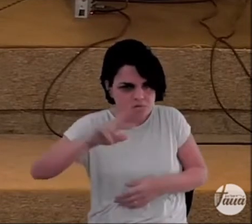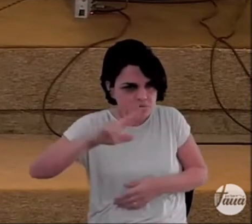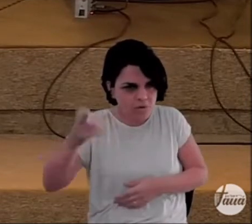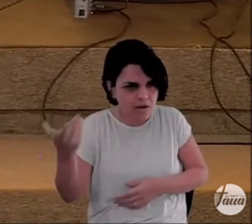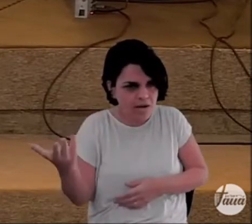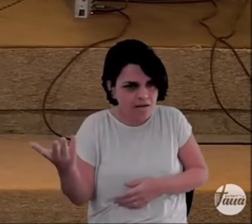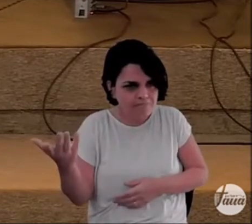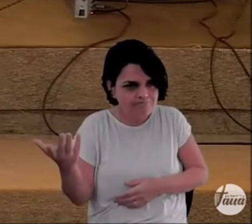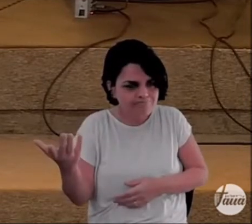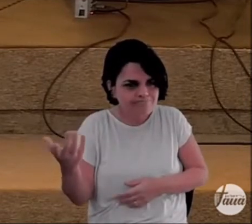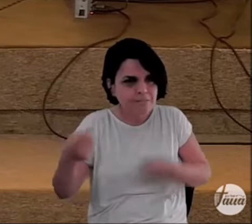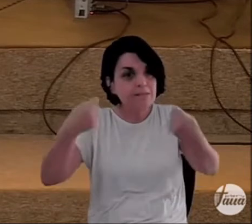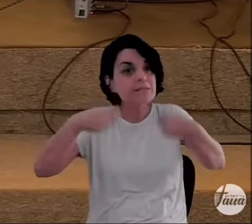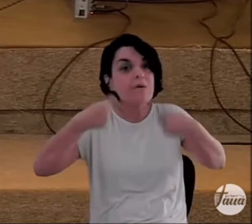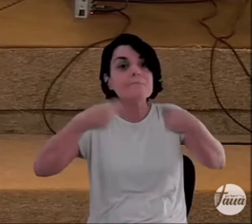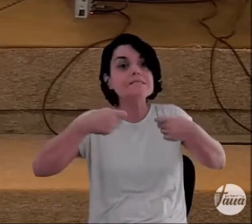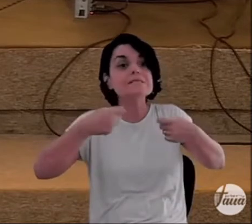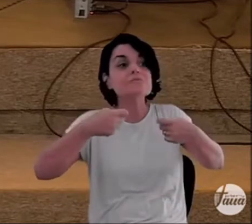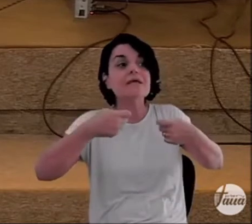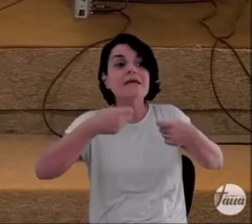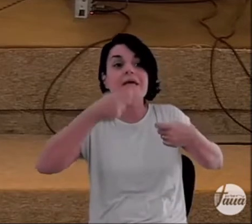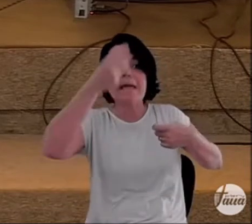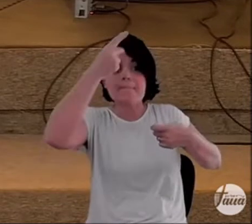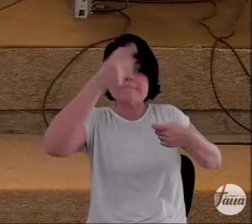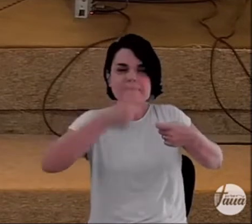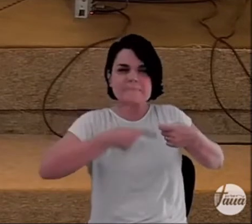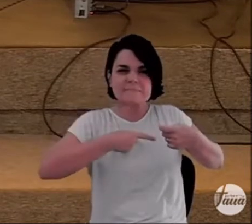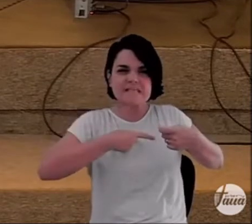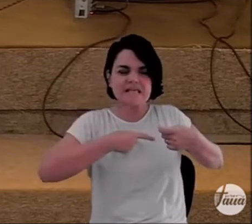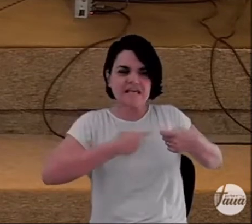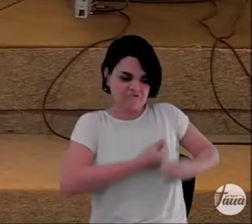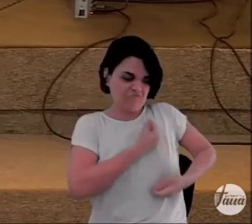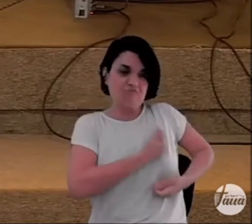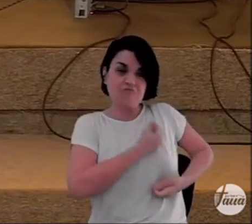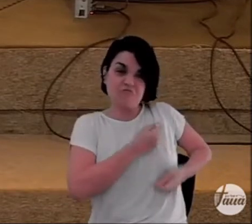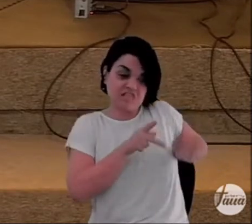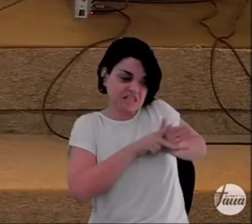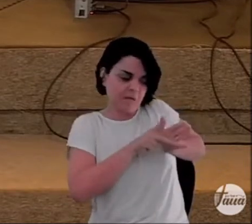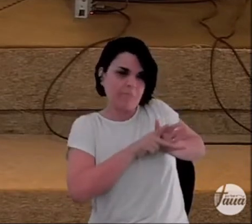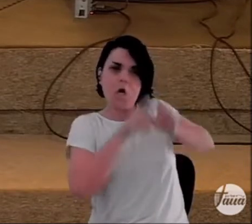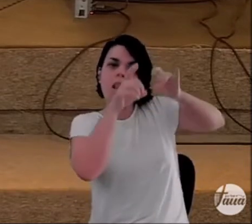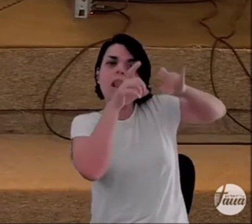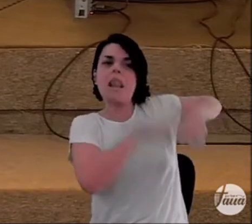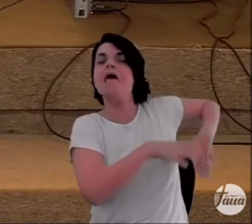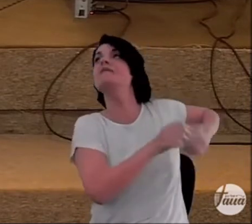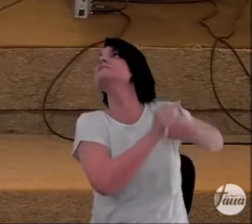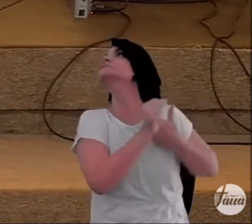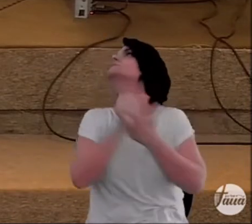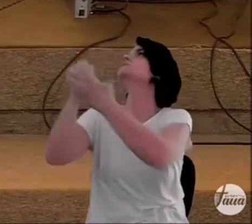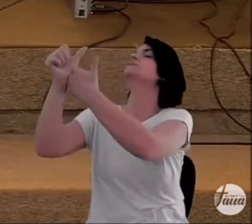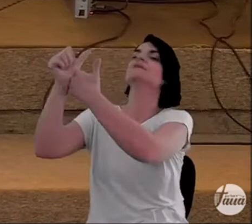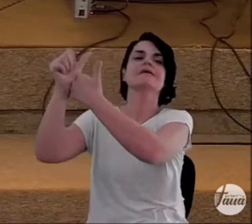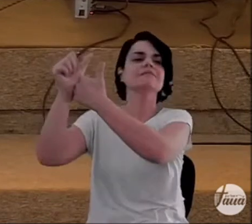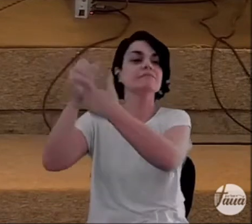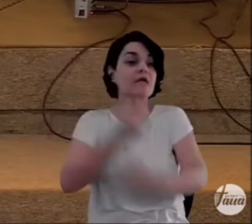10% só e me siga. Ele não disse: olha, é só 10% da cruz.